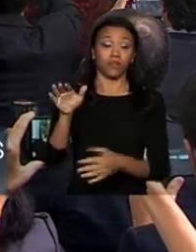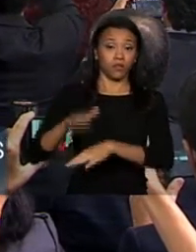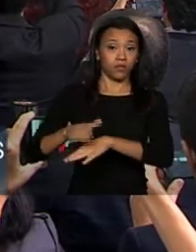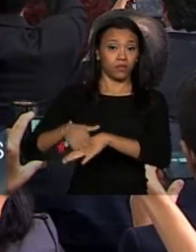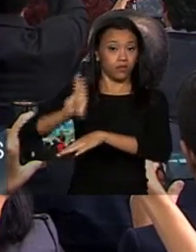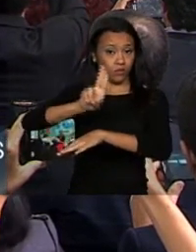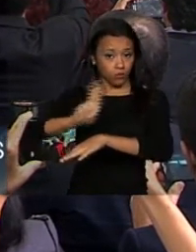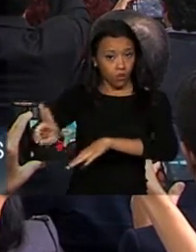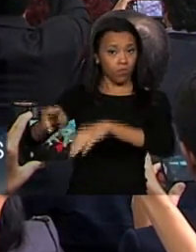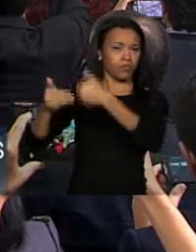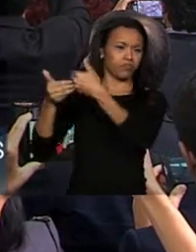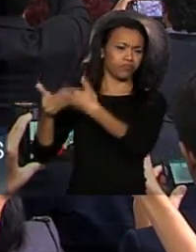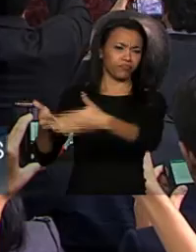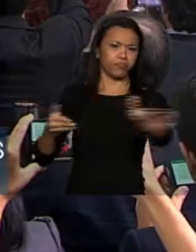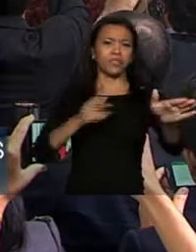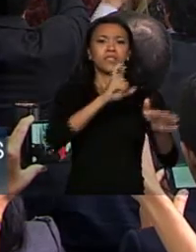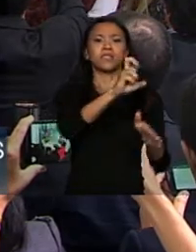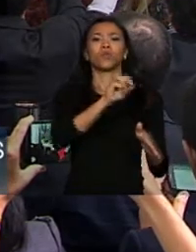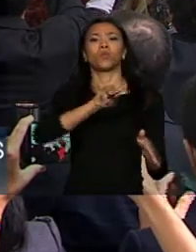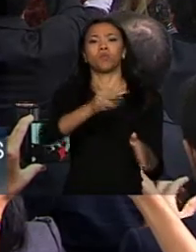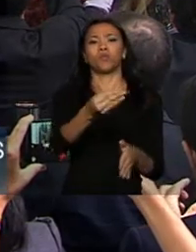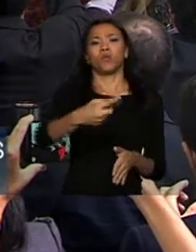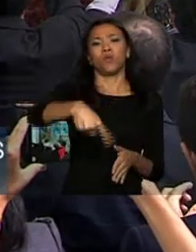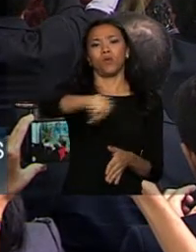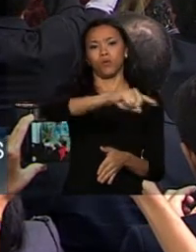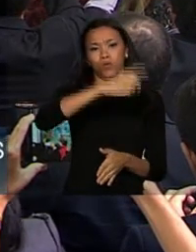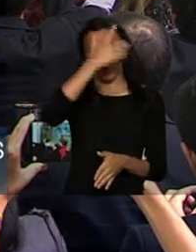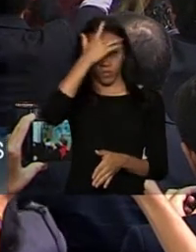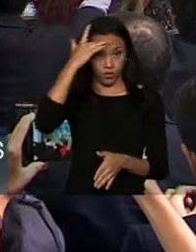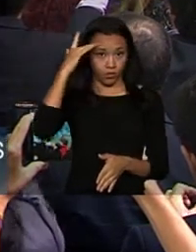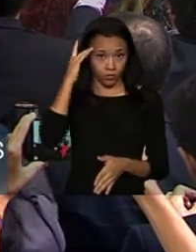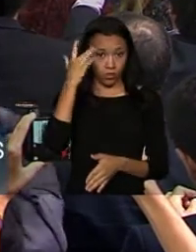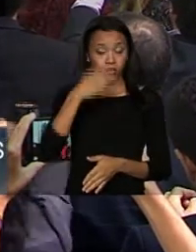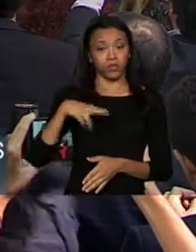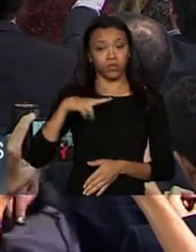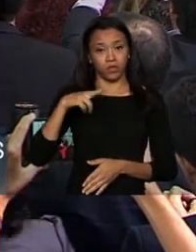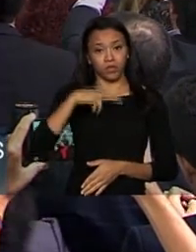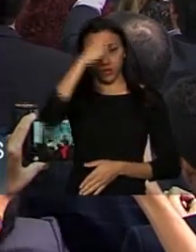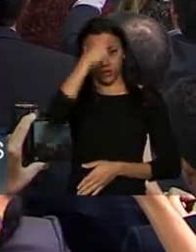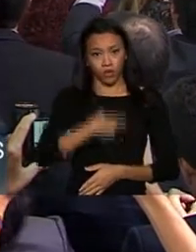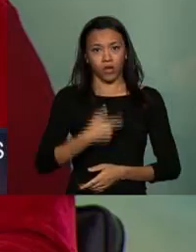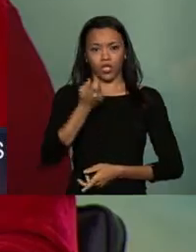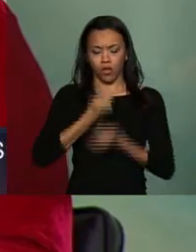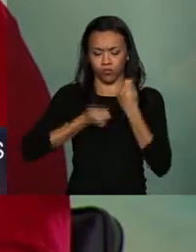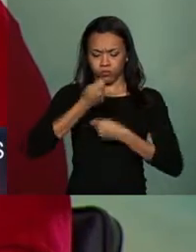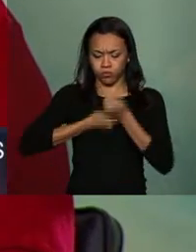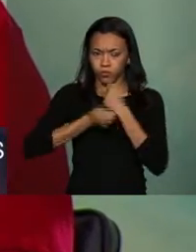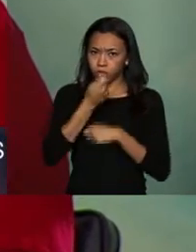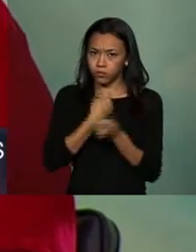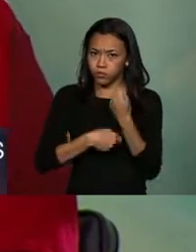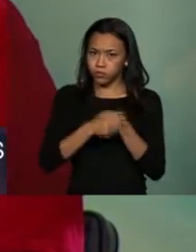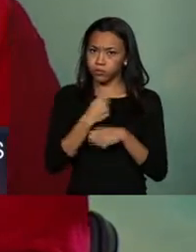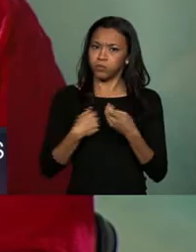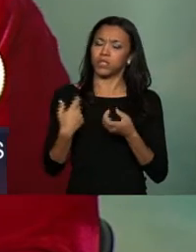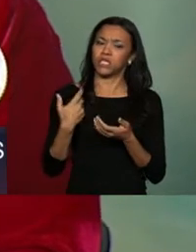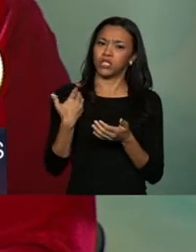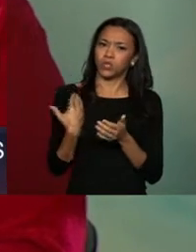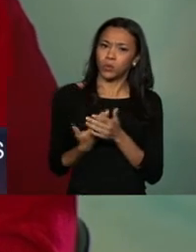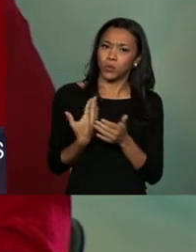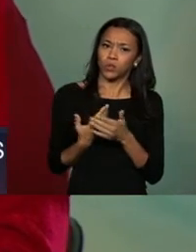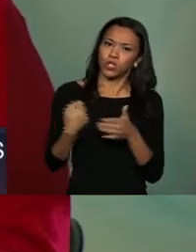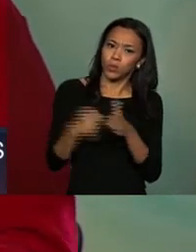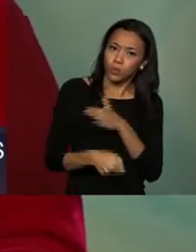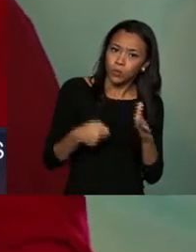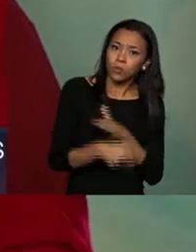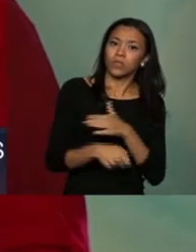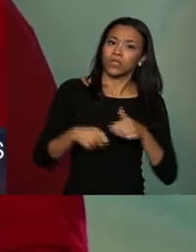milhões de microempreendedores individuais que, em todo o Brasil, batalham e realizam